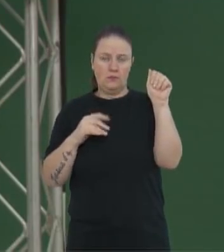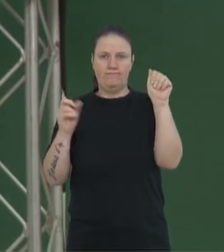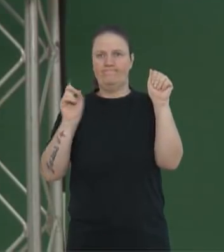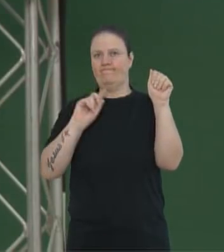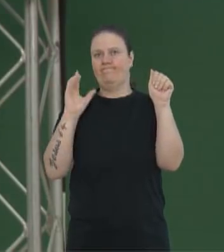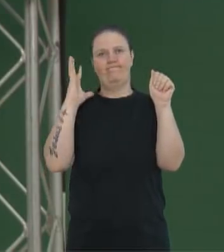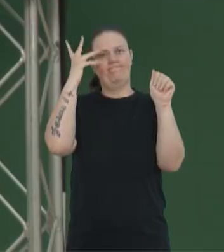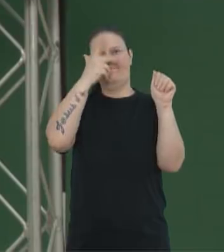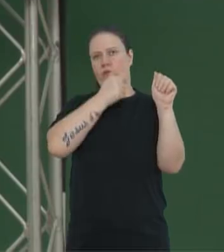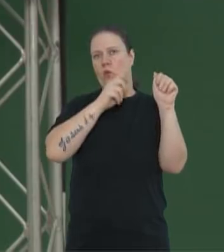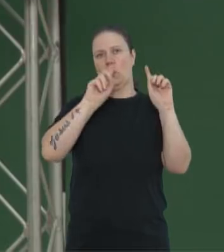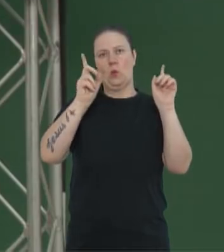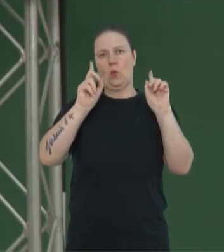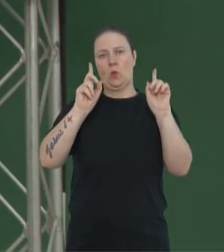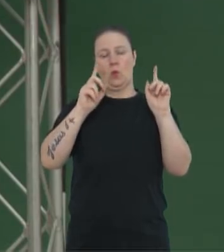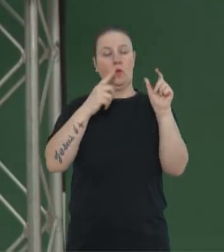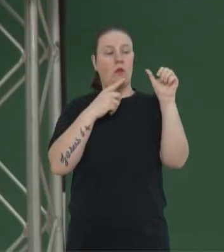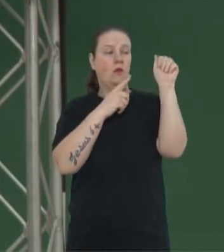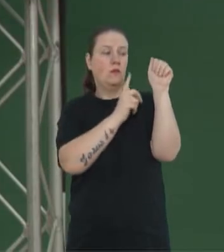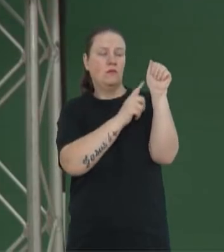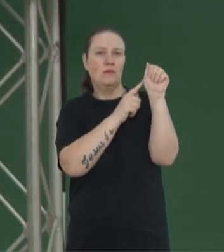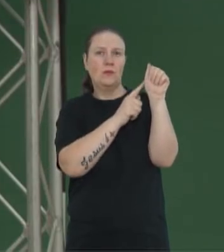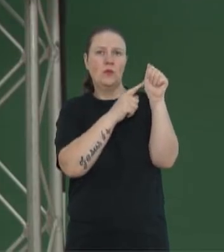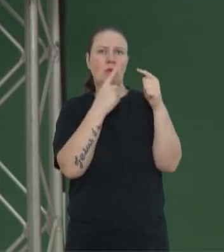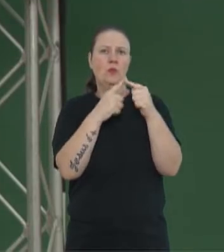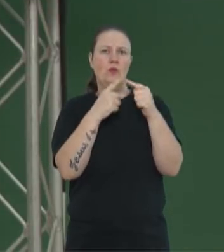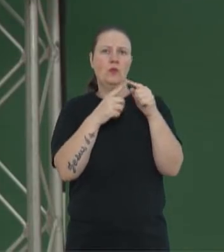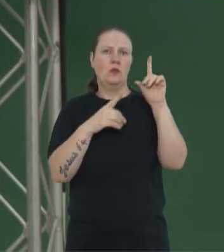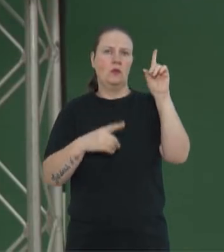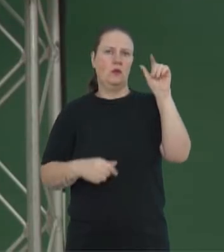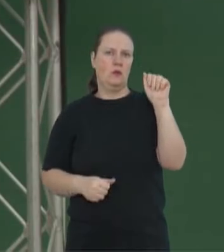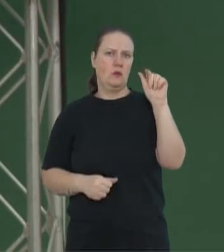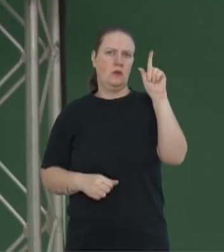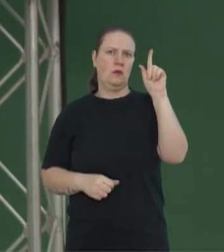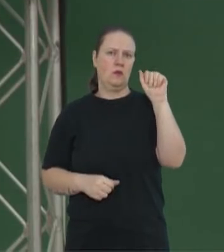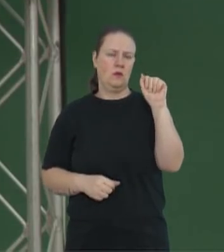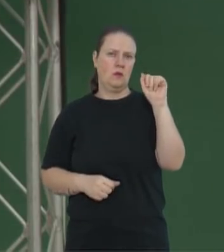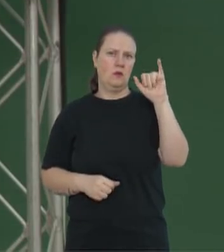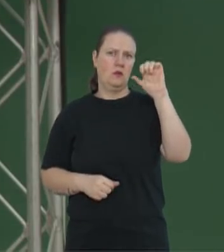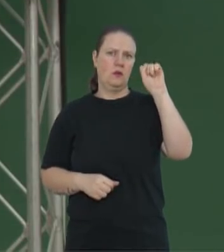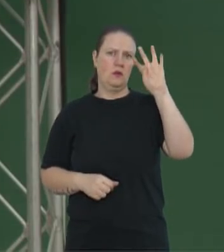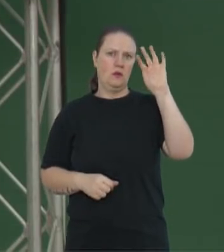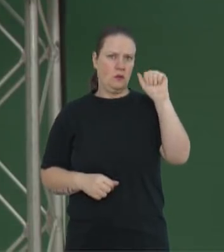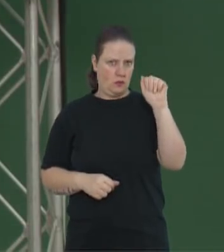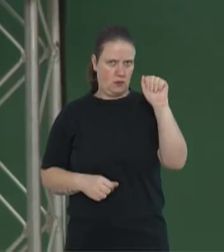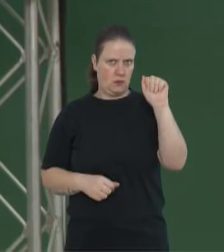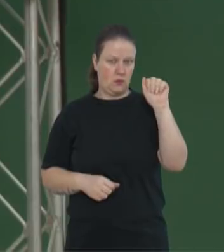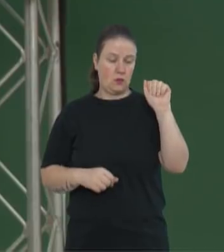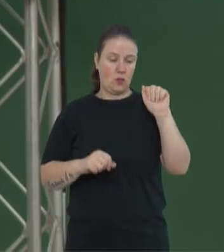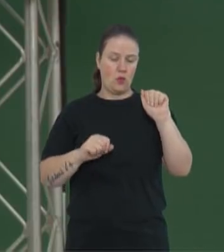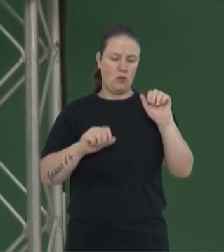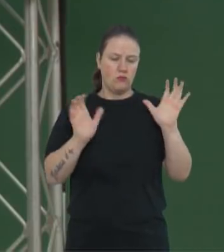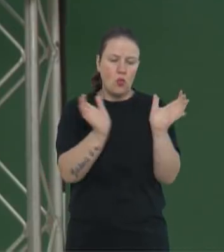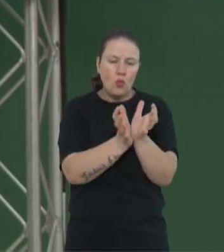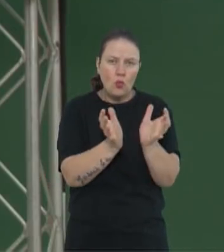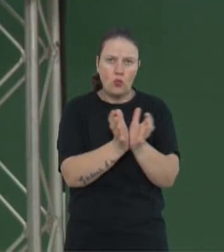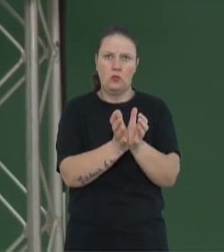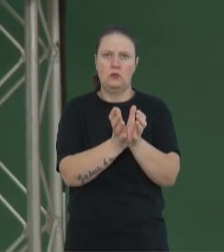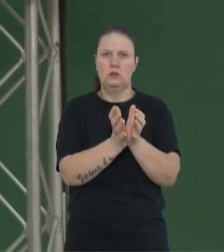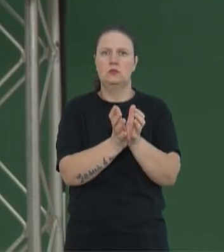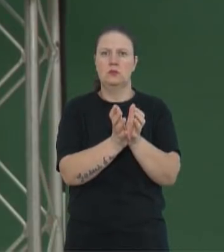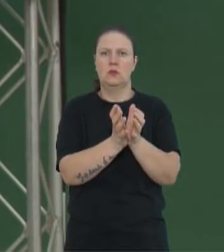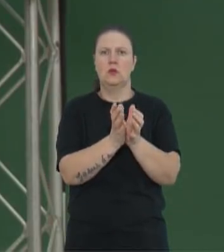ser AA, porque os dadaístas, eles, né, grupo pelo qual fez parte o